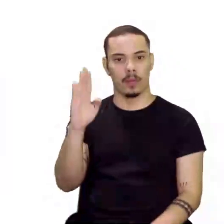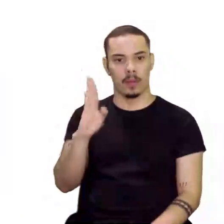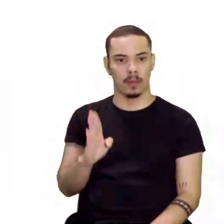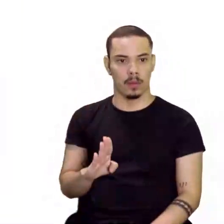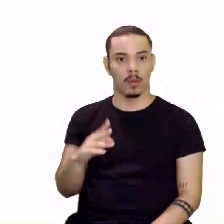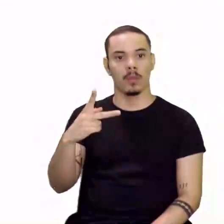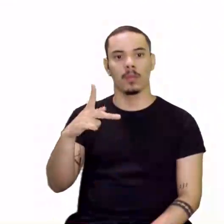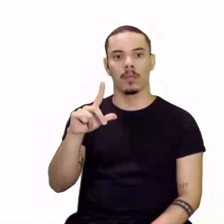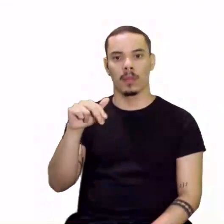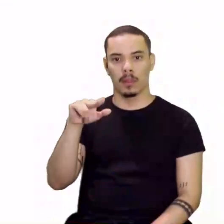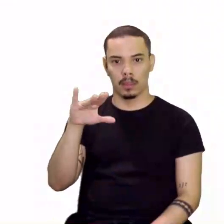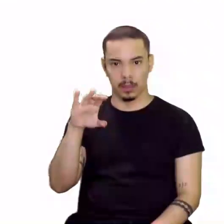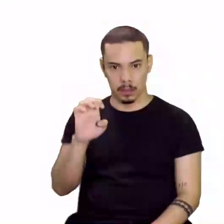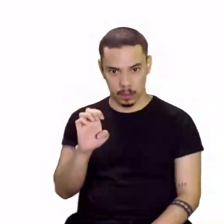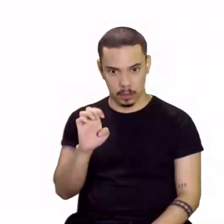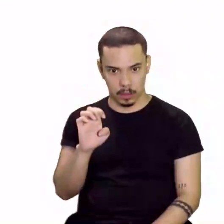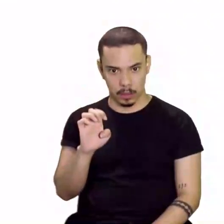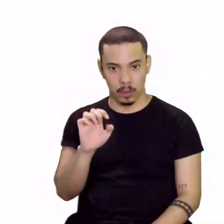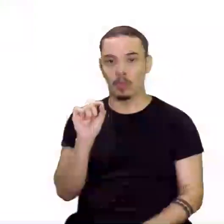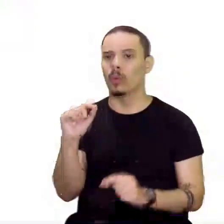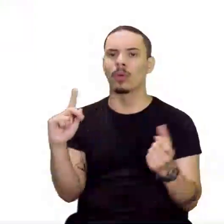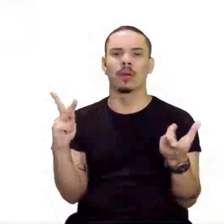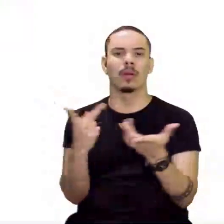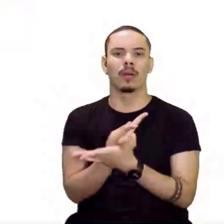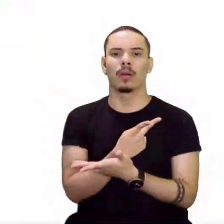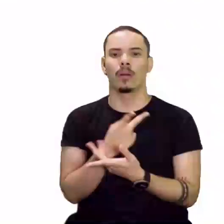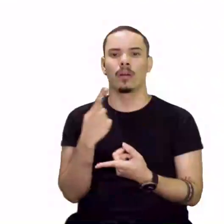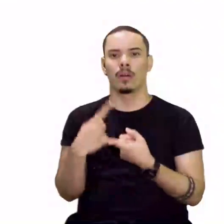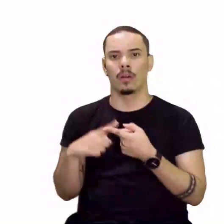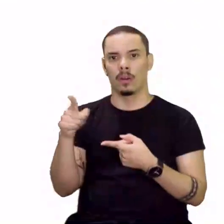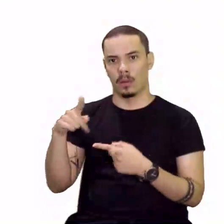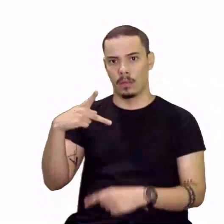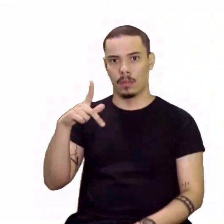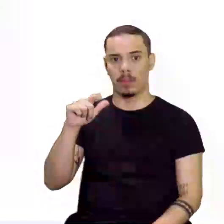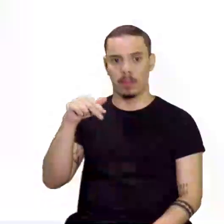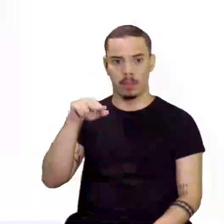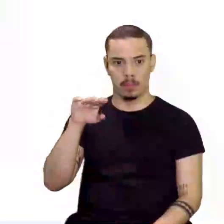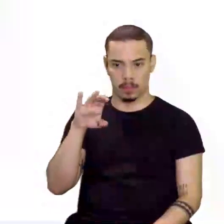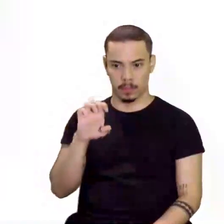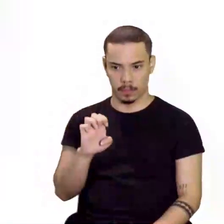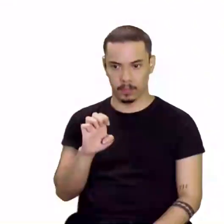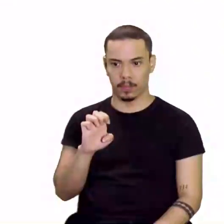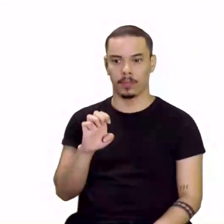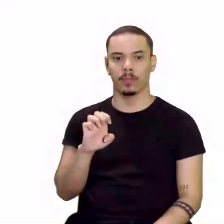É que ocorreu um diastrofismo? Não. É que essas planícies